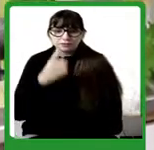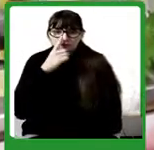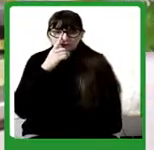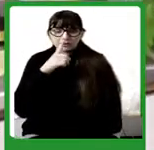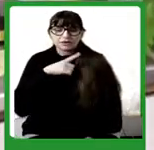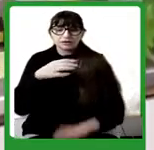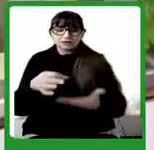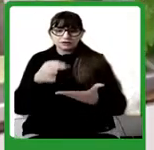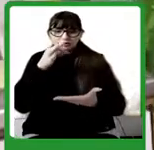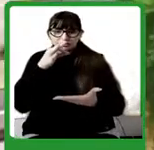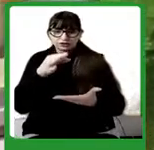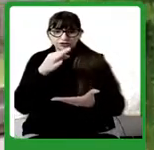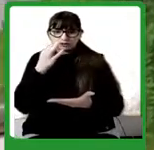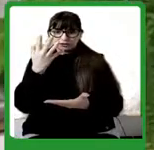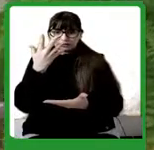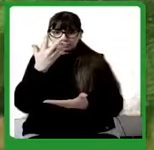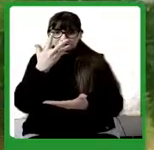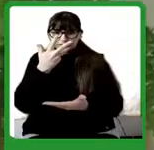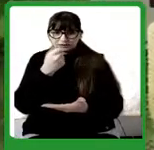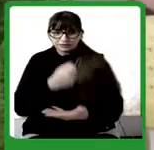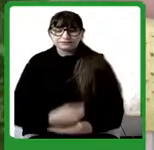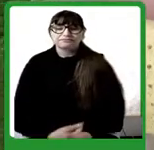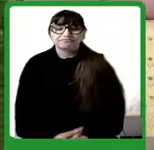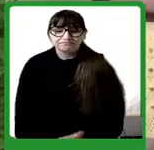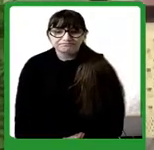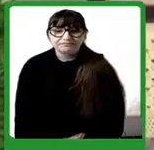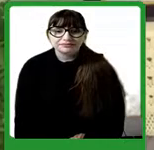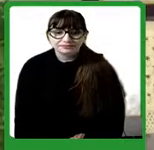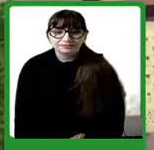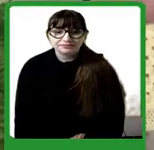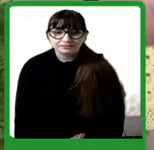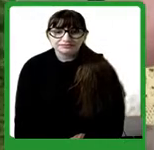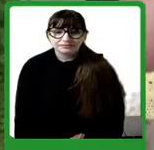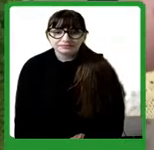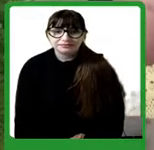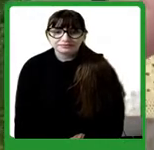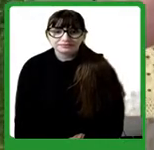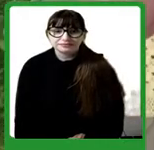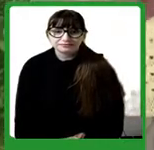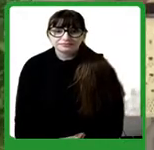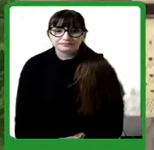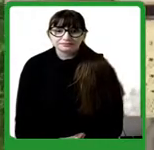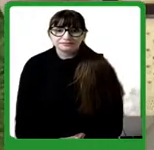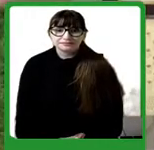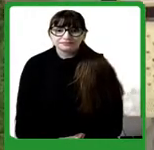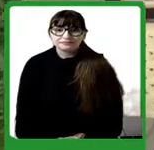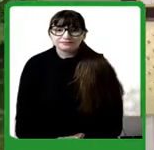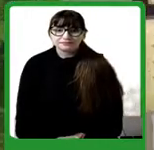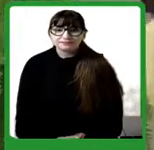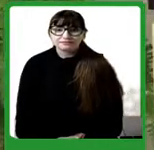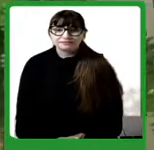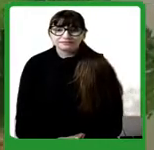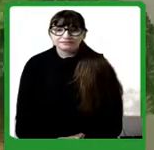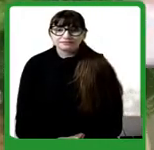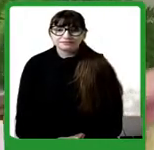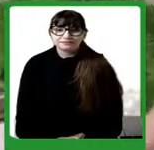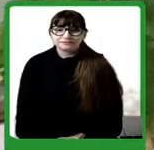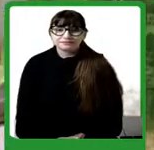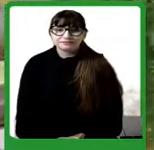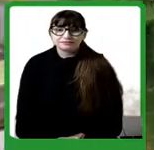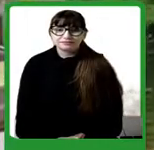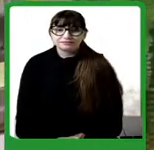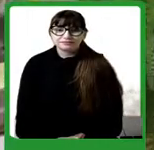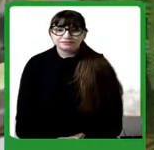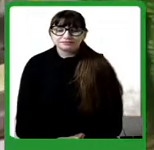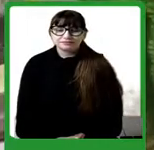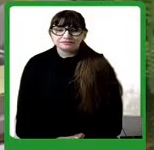querida? Olha que coisa mais linda, mostra aqui, nené. Olha, isso aqui é a raiz. Acabou até minha água. Mas